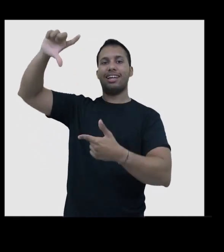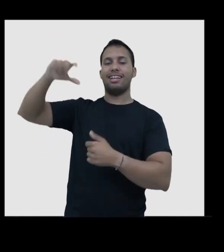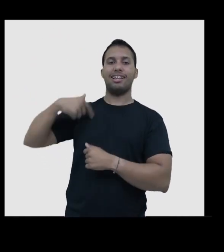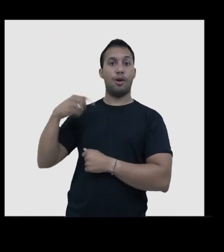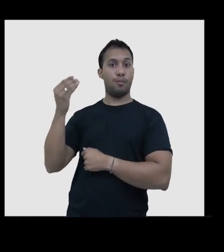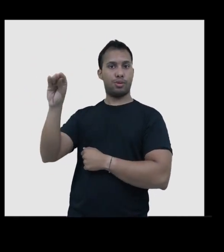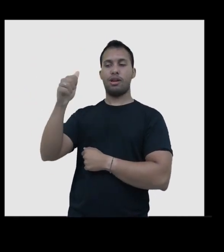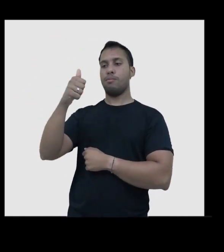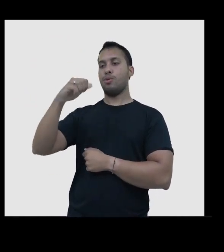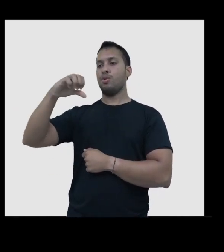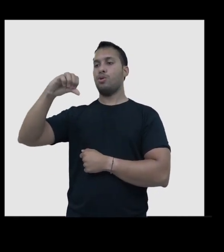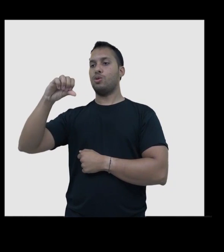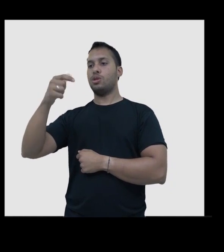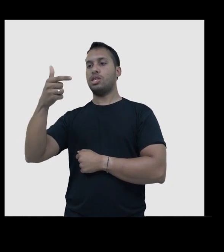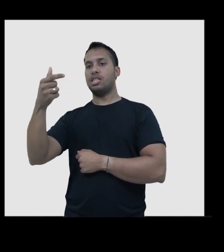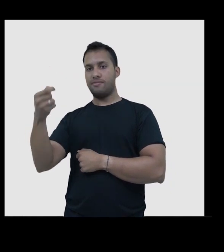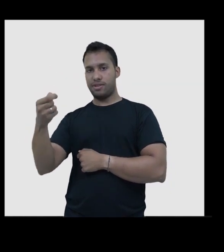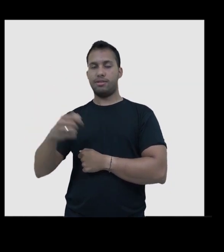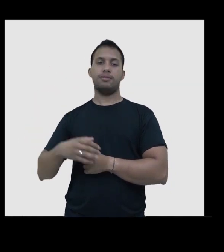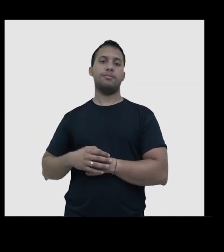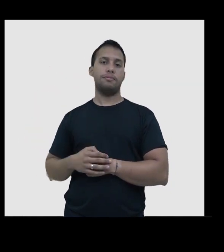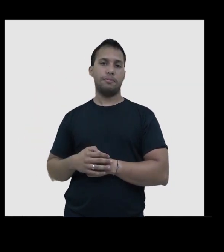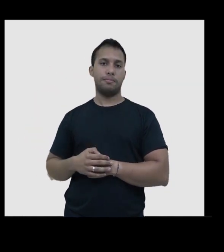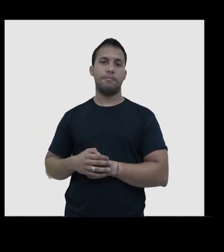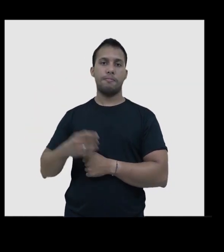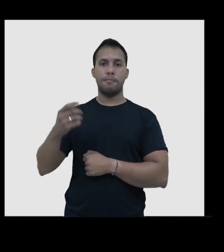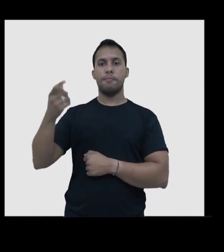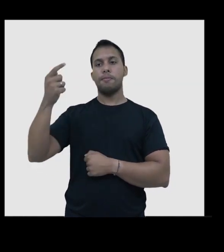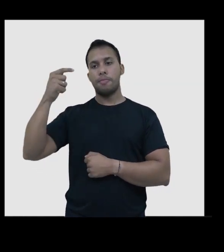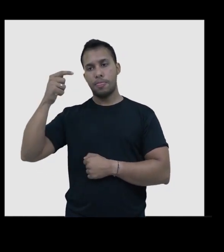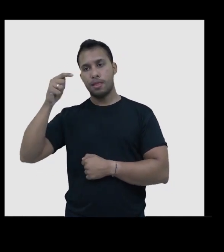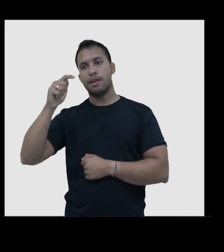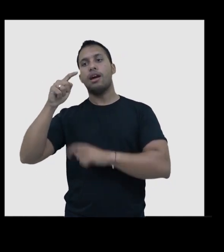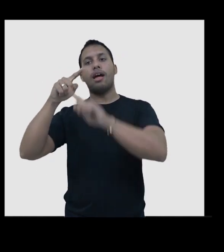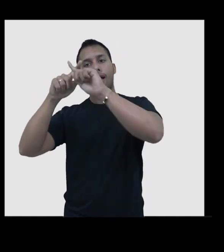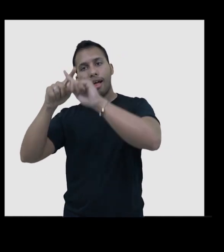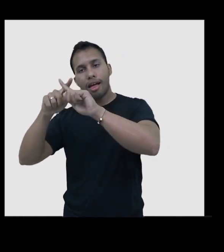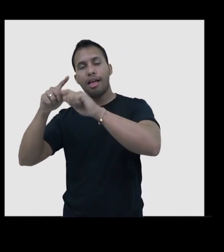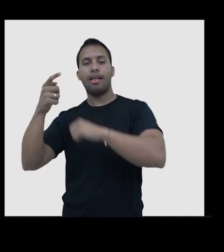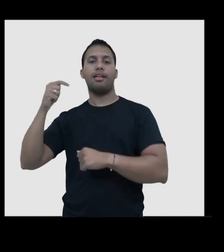altura. Então eu vou preencher aqui, ó, 1920